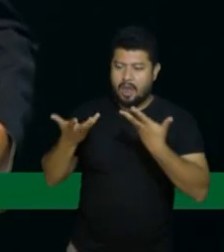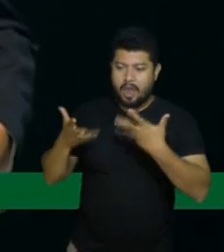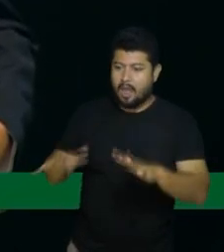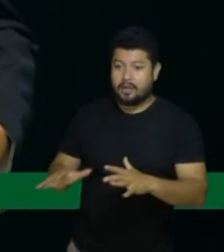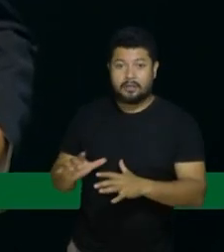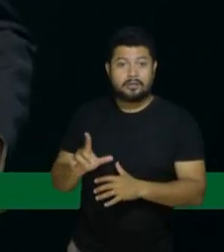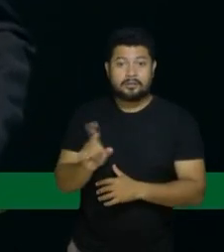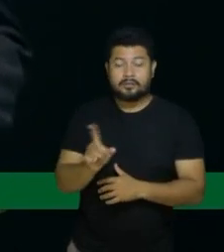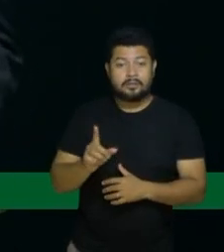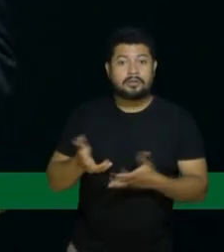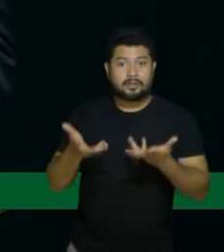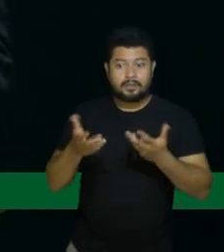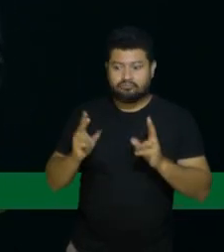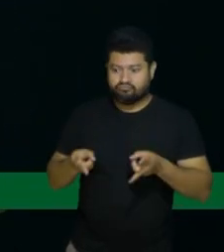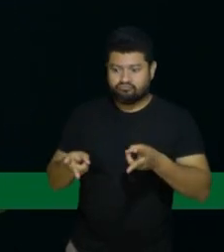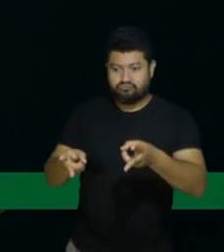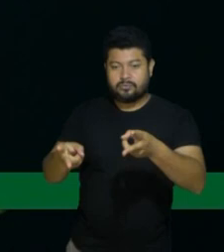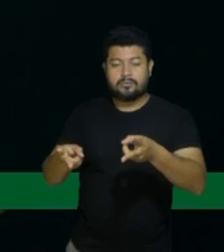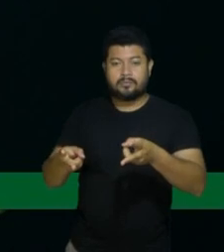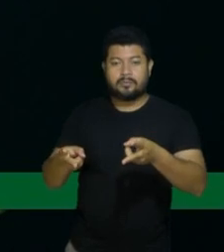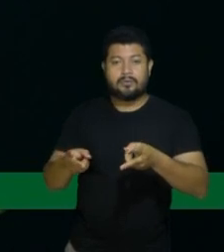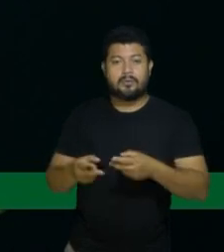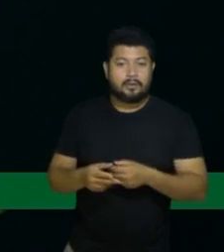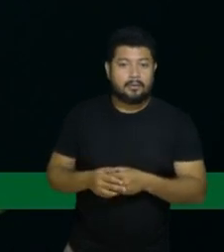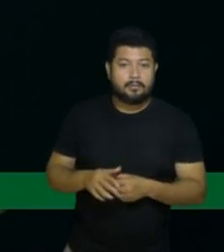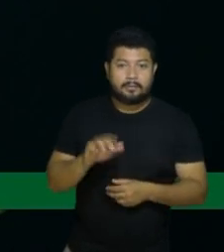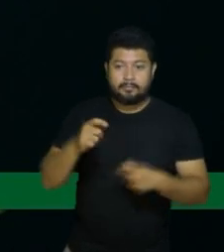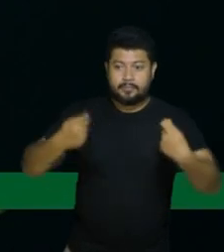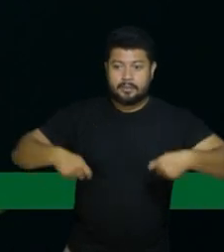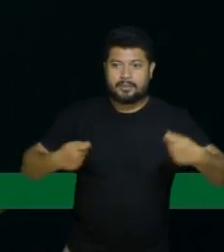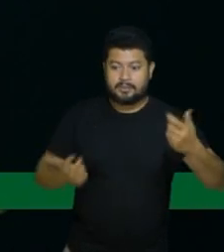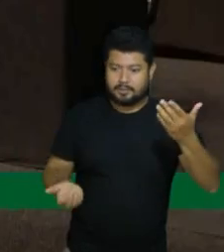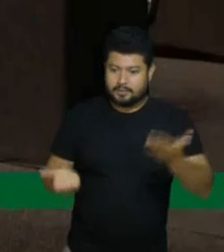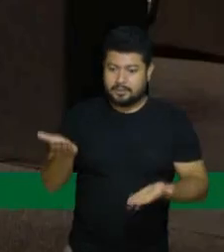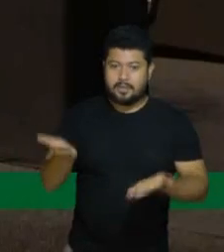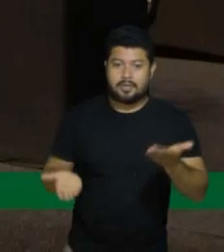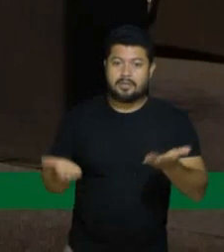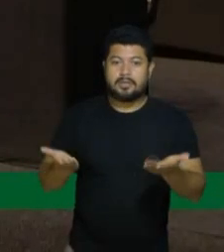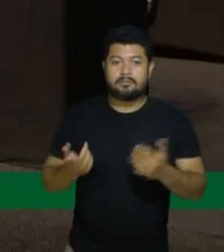Queremos continuar Mas precisamos ter o equilíbrio Muito